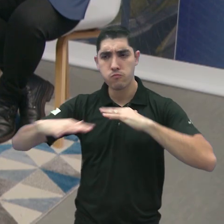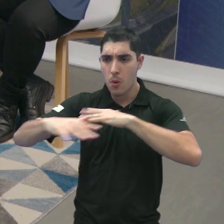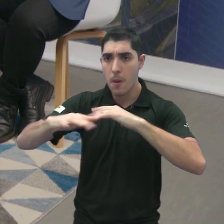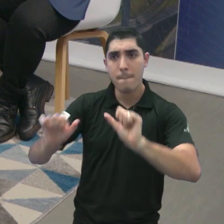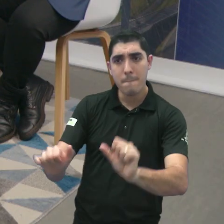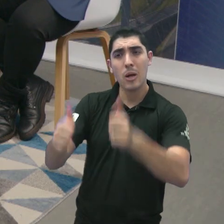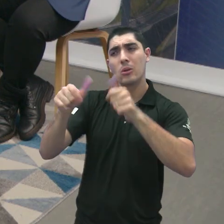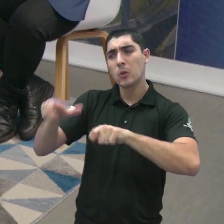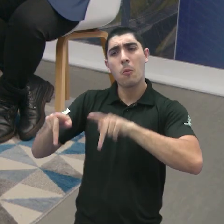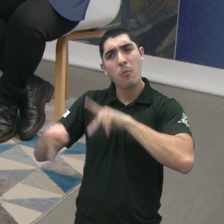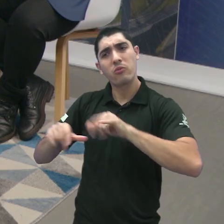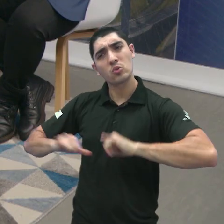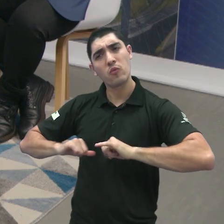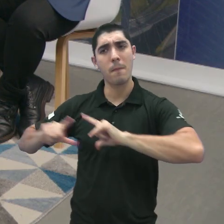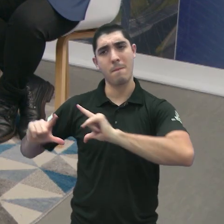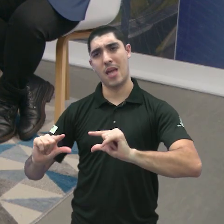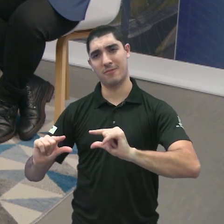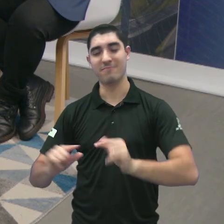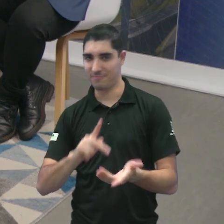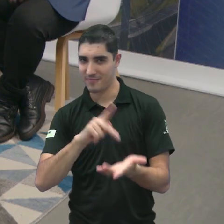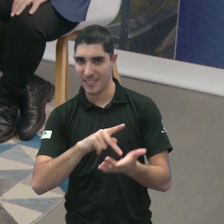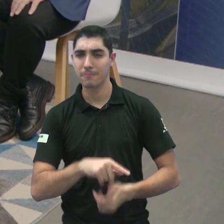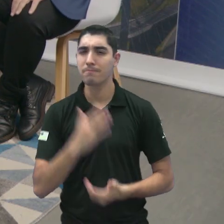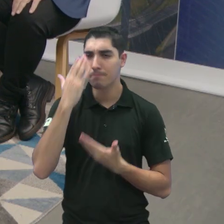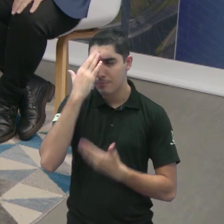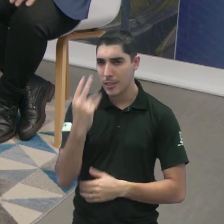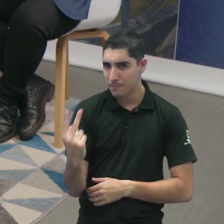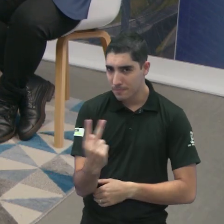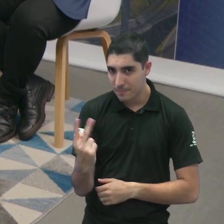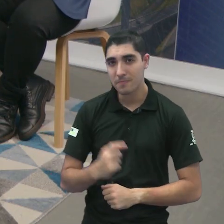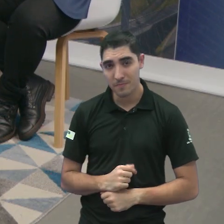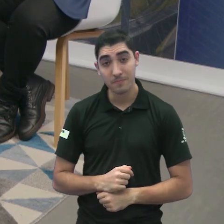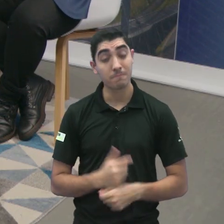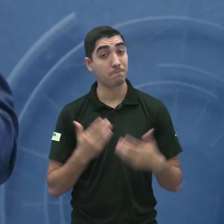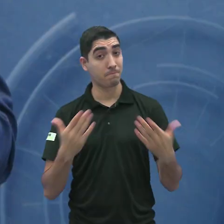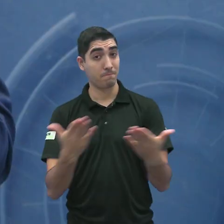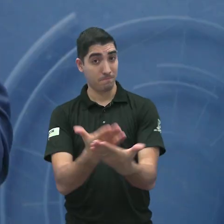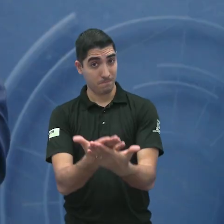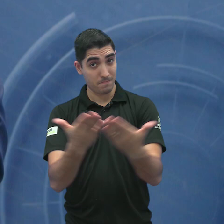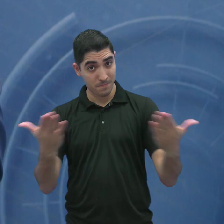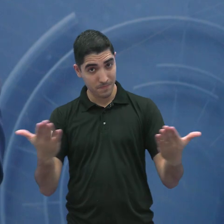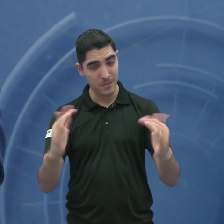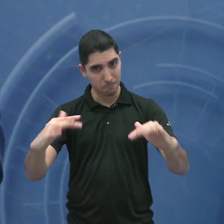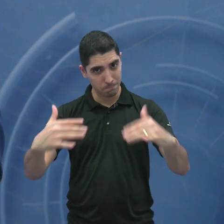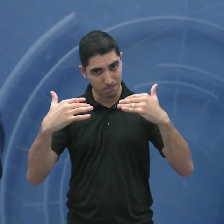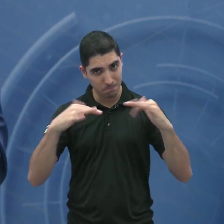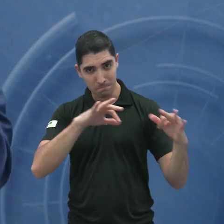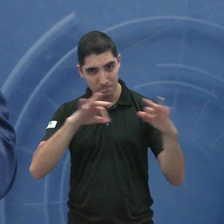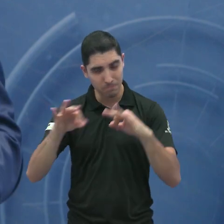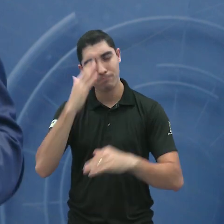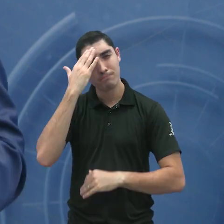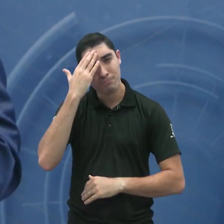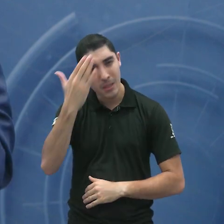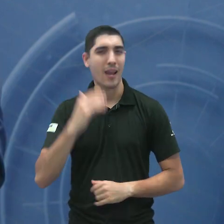dia e a população sofra menos, né, gente? Com certeza. Valeu demais, Rafa. Muito obrigado. Muito obrigado, E a você, Rafa, também que nos acompanha,